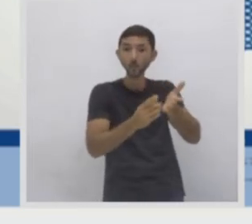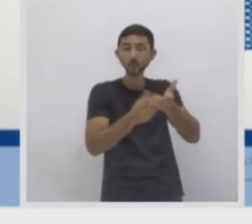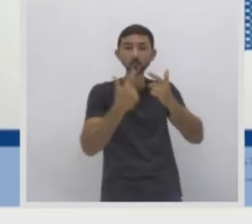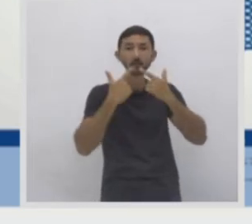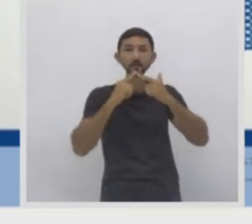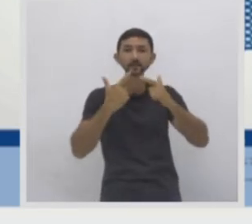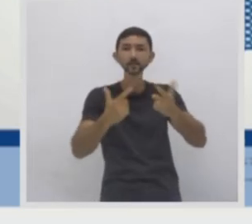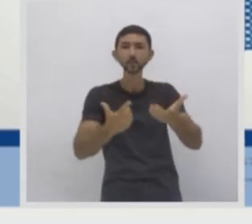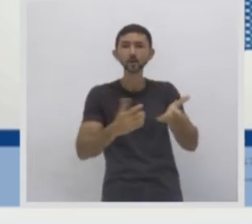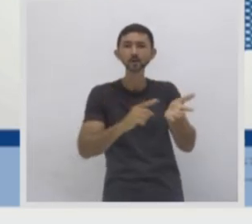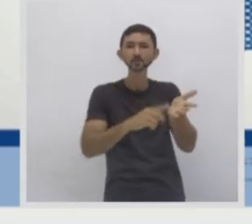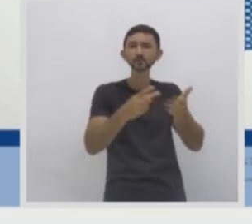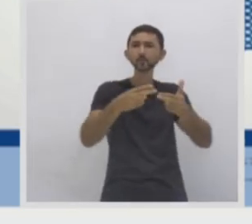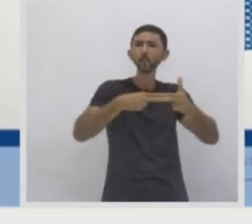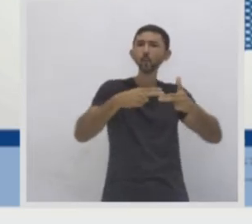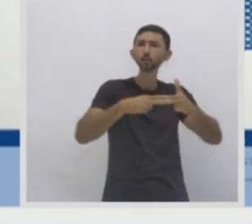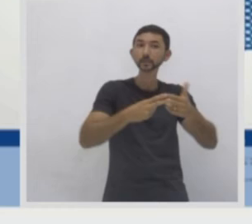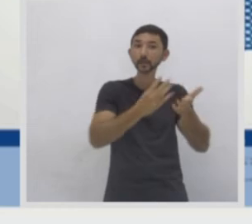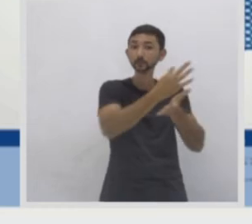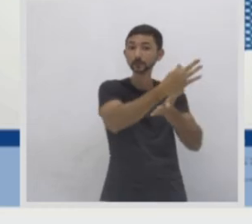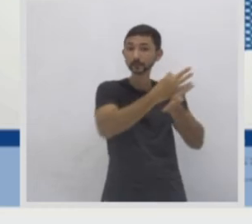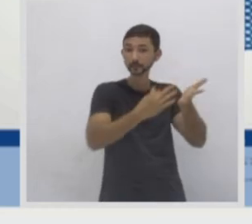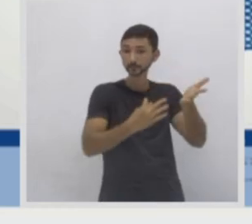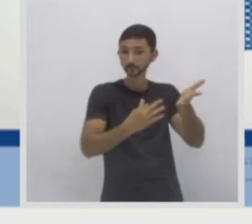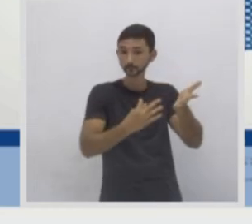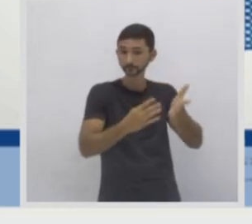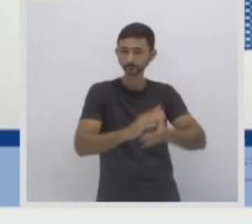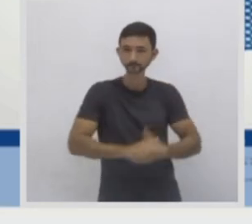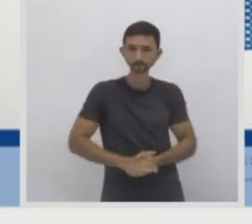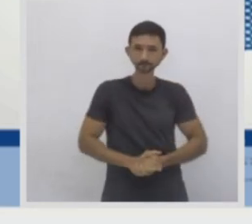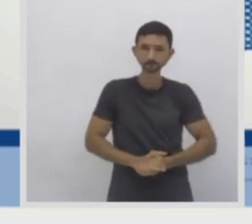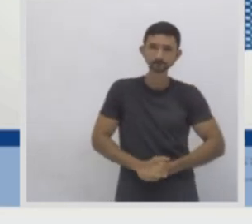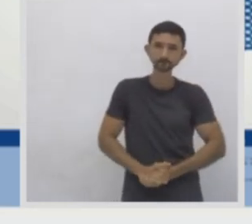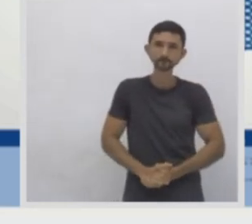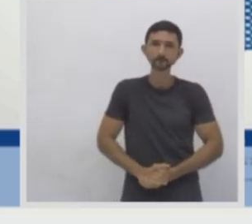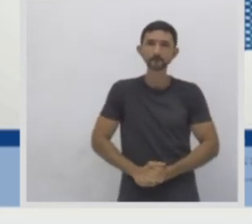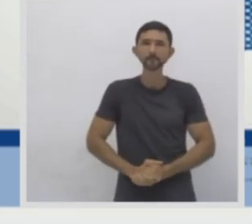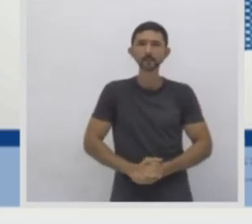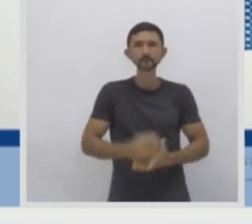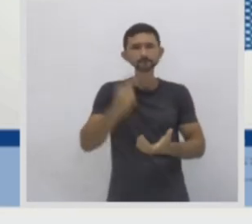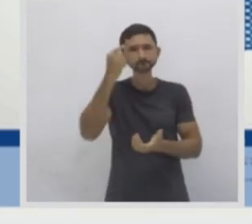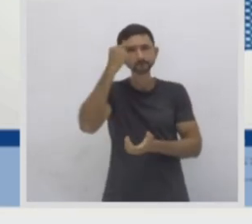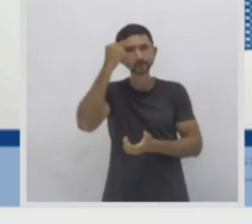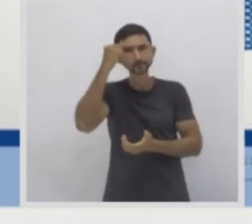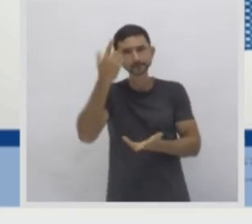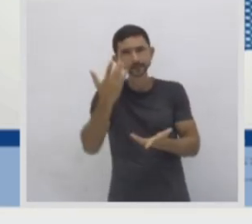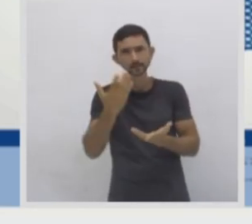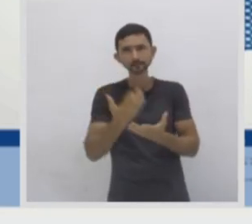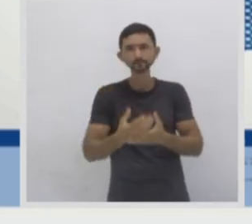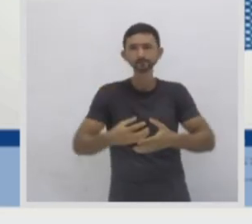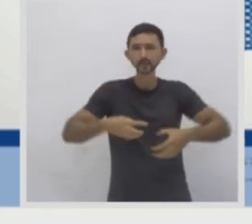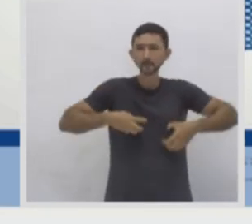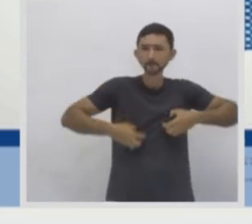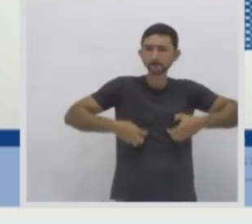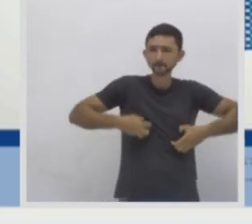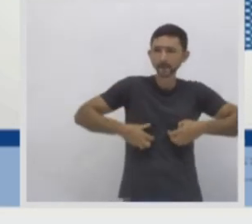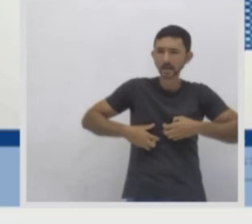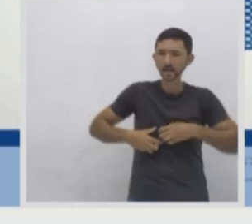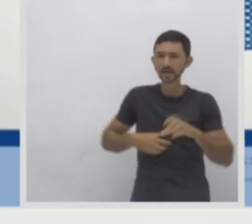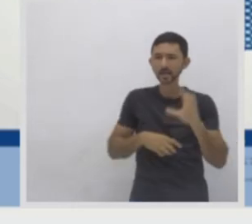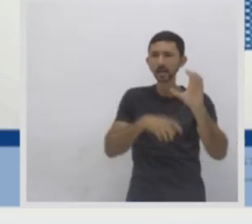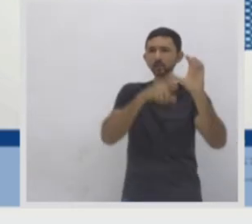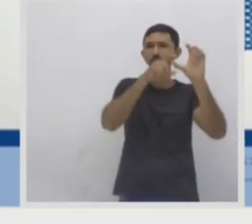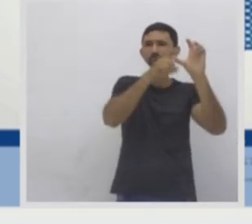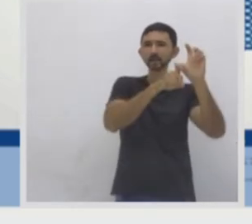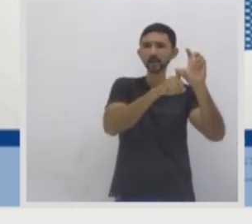linguagem foi utilizada nesses textos? Vamos começar a pensar nessa linguagem? Macaco no seu galho não